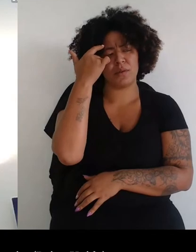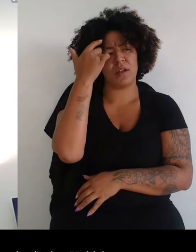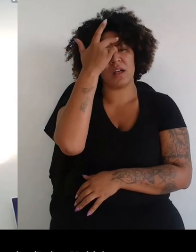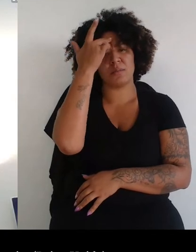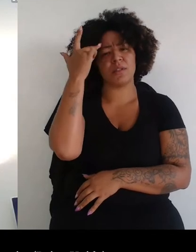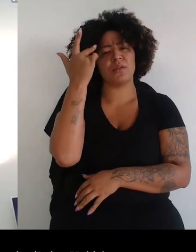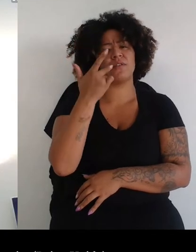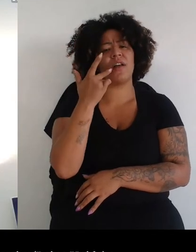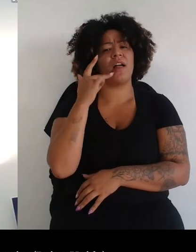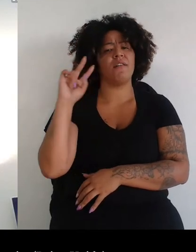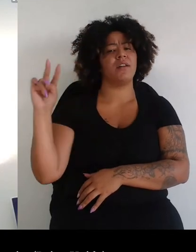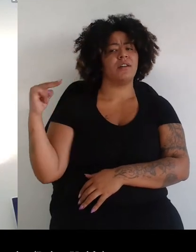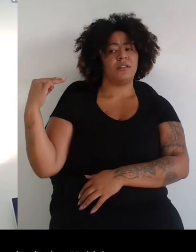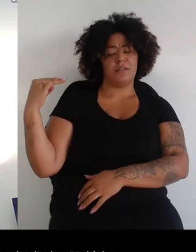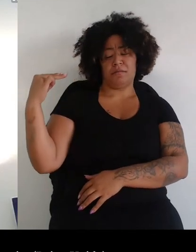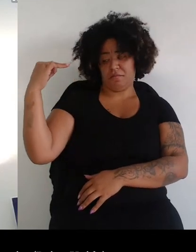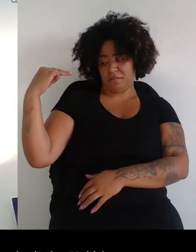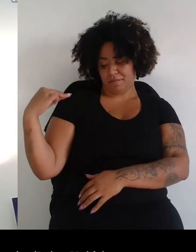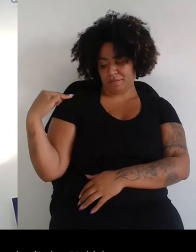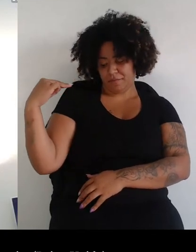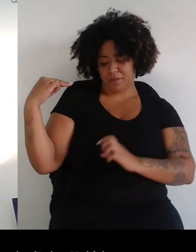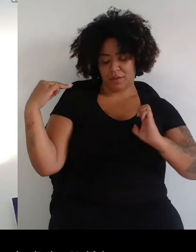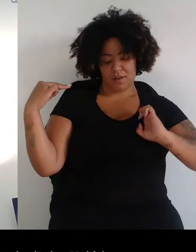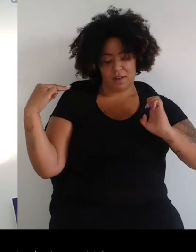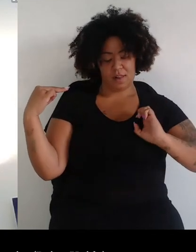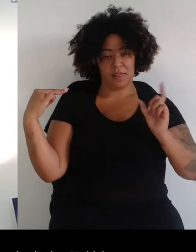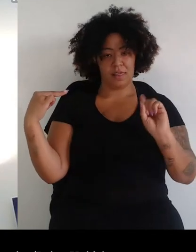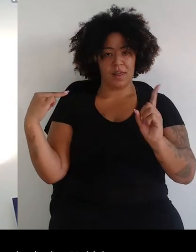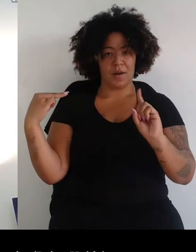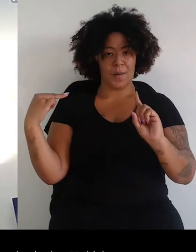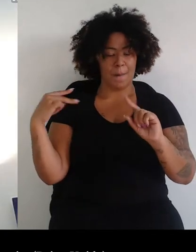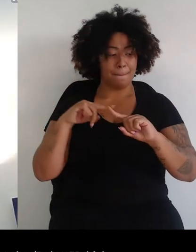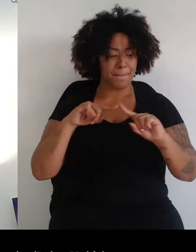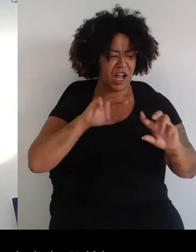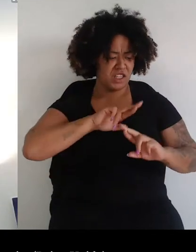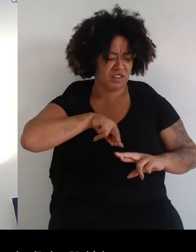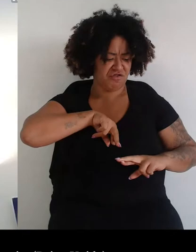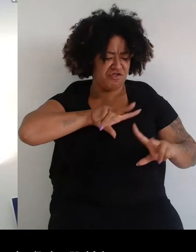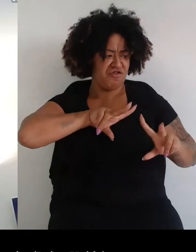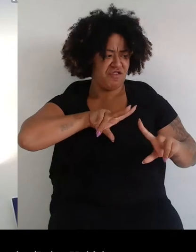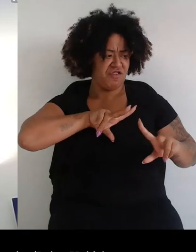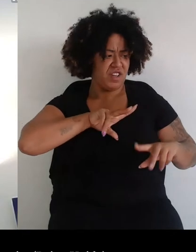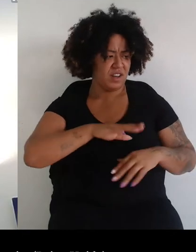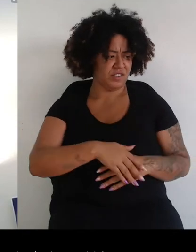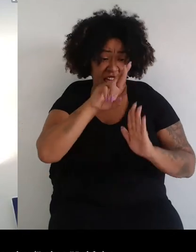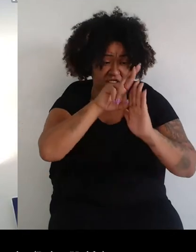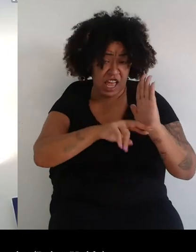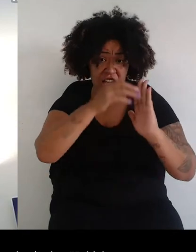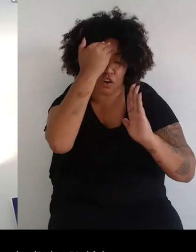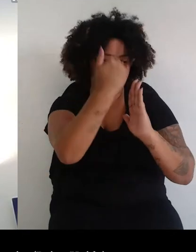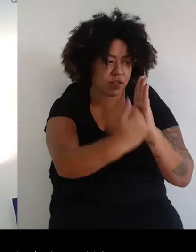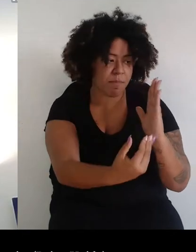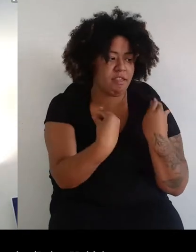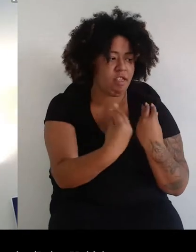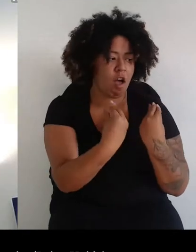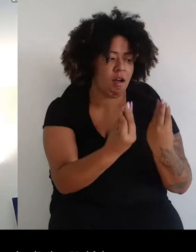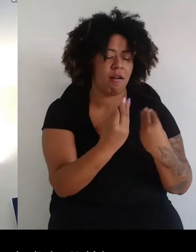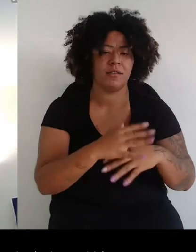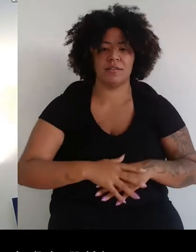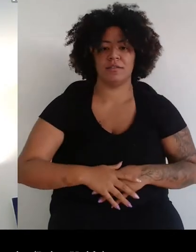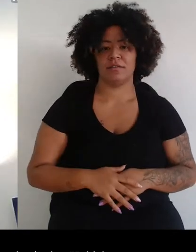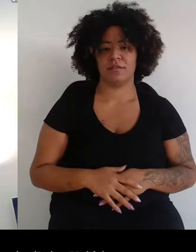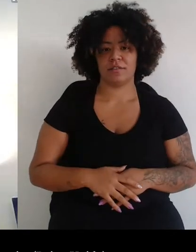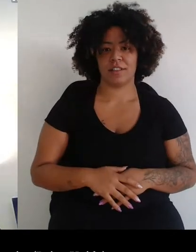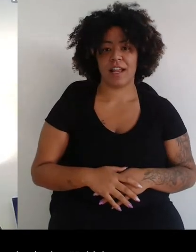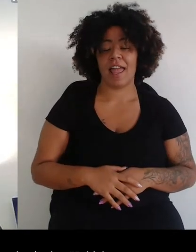para um homem gay eu tô olhando para o indivíduo extraordinário que não respeita as regras que todo mundo tem que respeitar Esse é um jeito